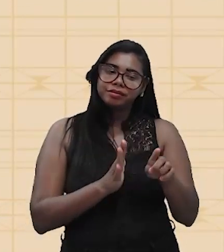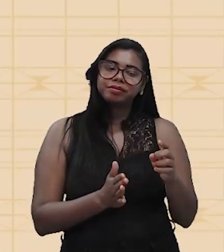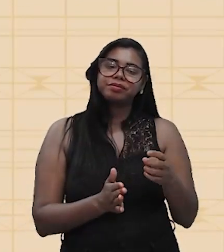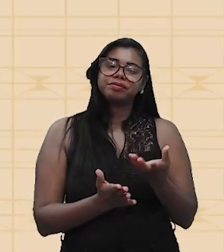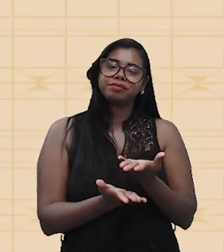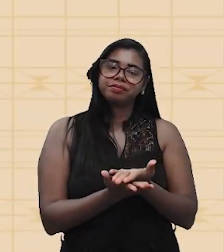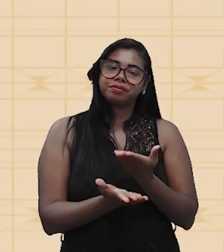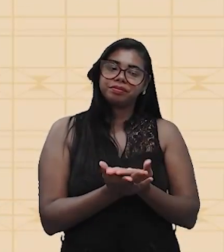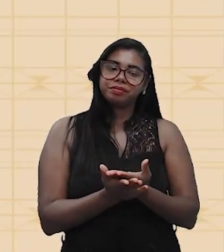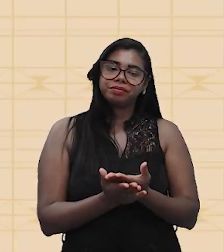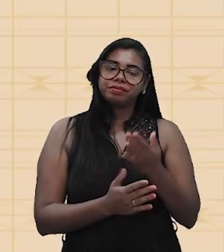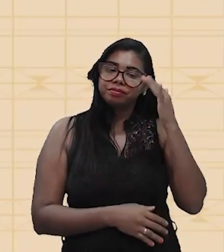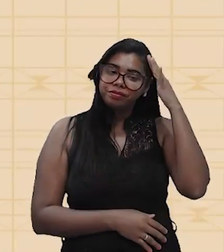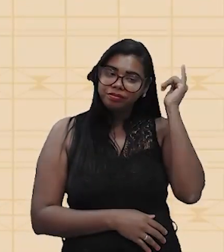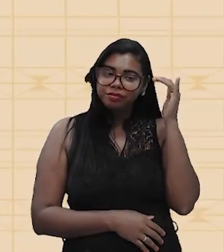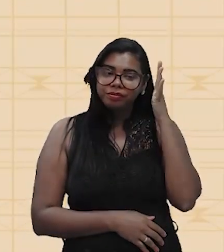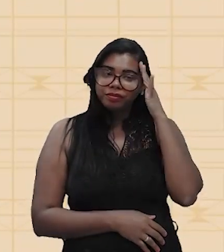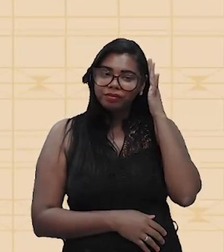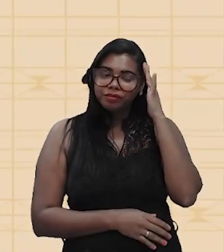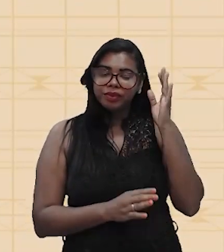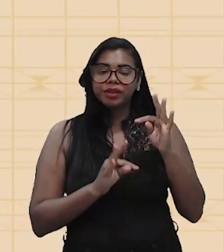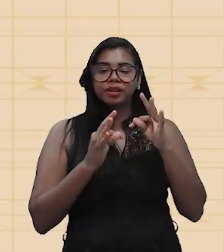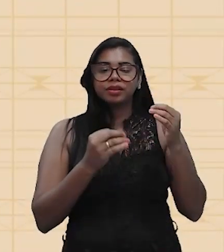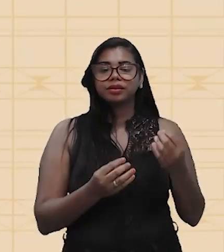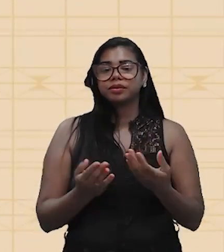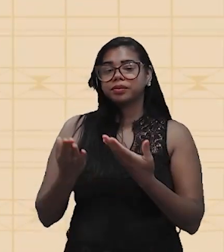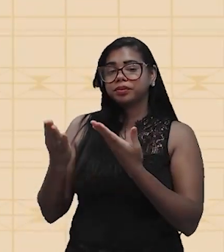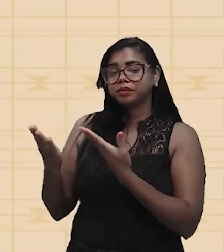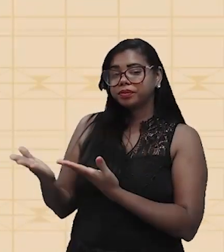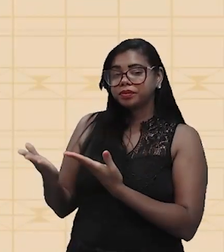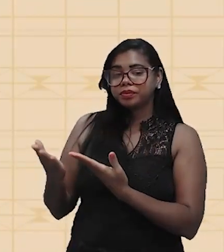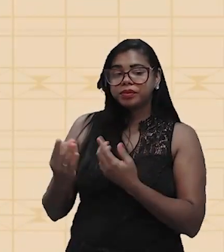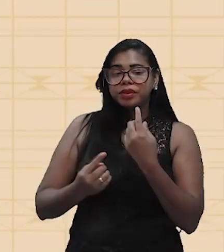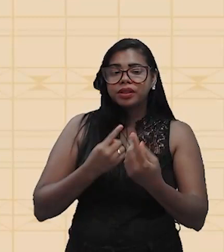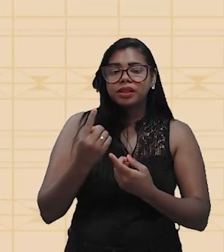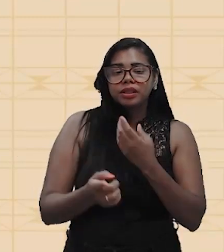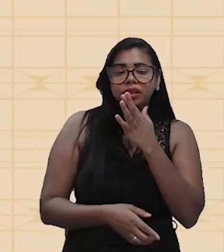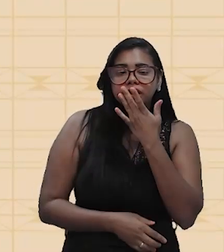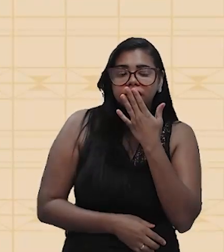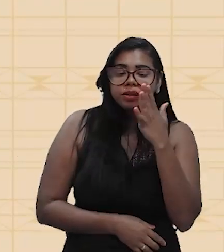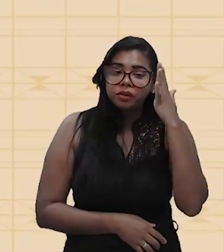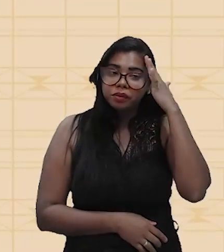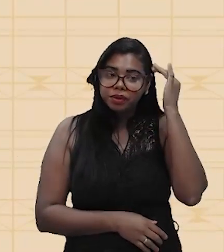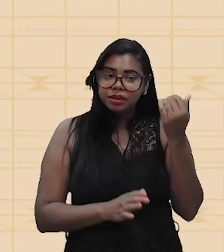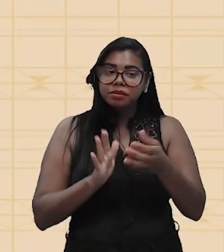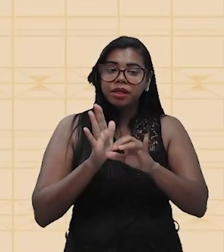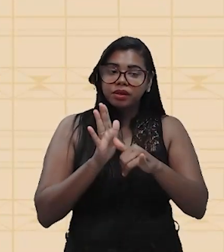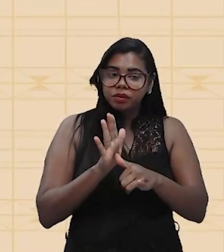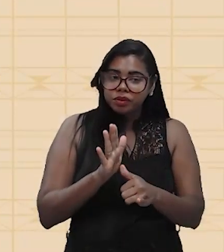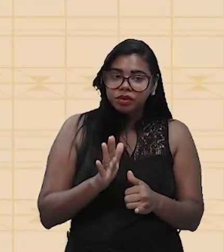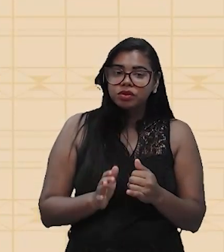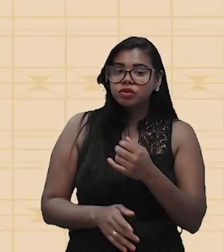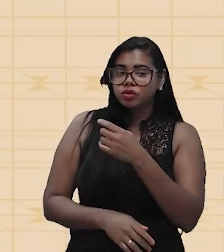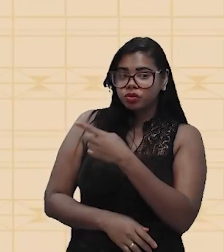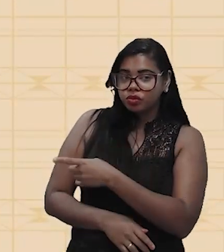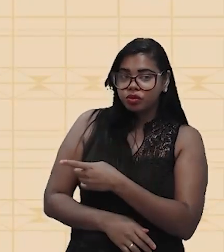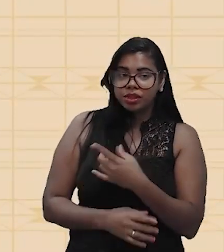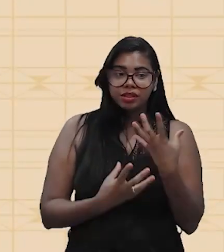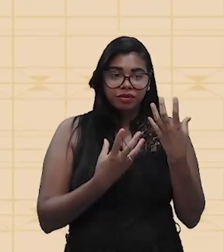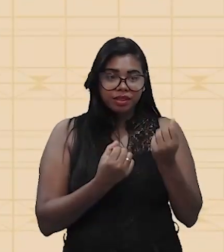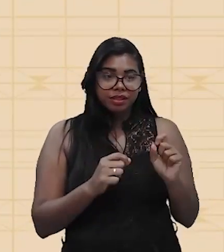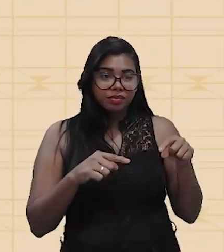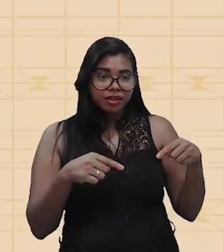saber se você entendeu direitinho, tenta descobrir o valor de cada um desses resistores que está na imagem. Se você aceitar o desafio, vai lá no meu